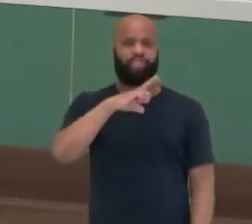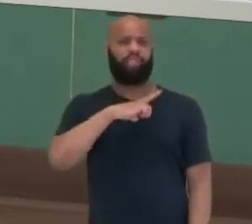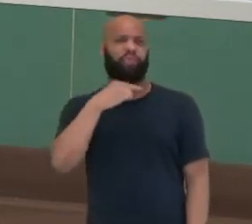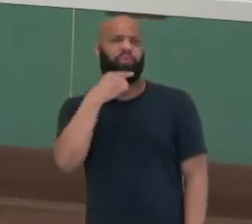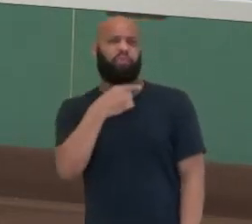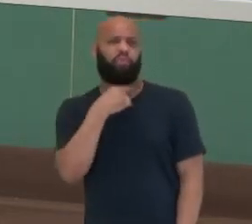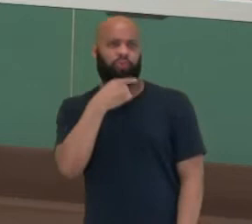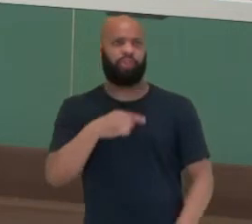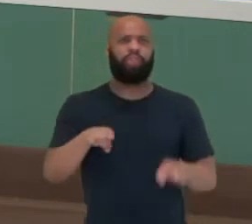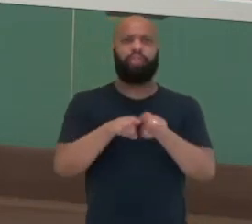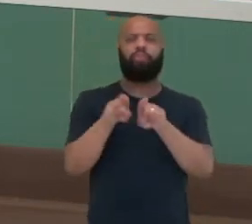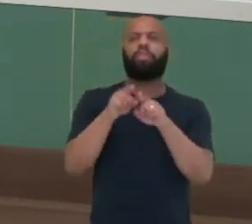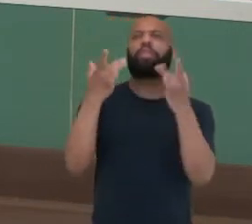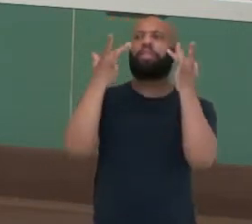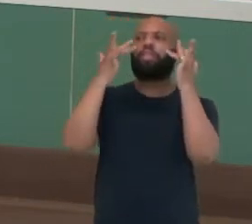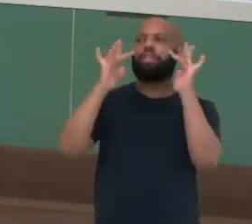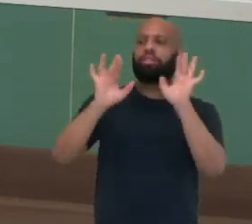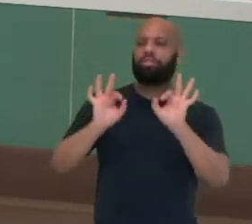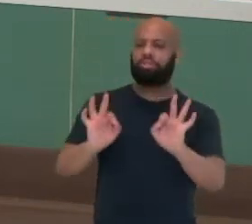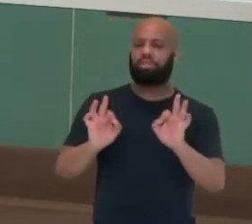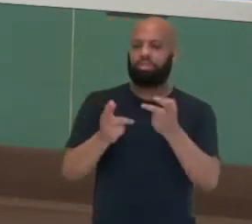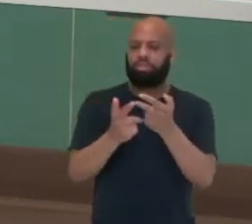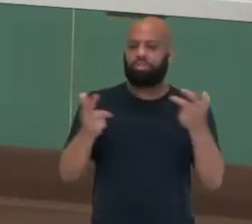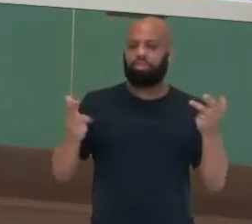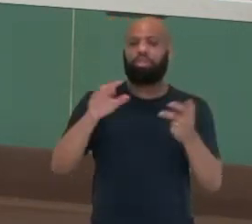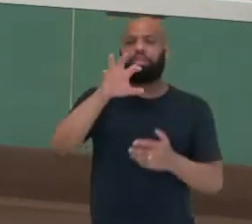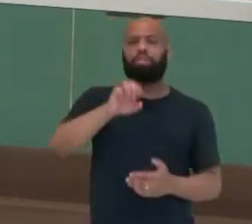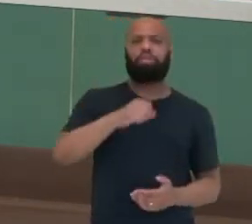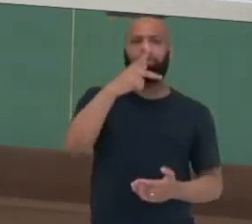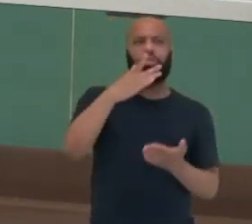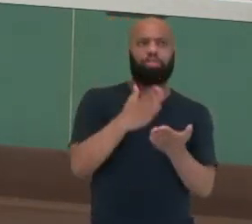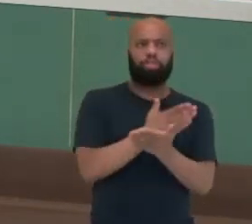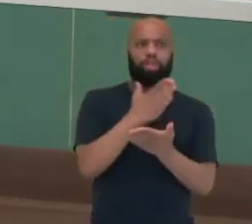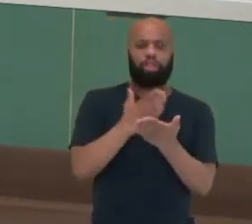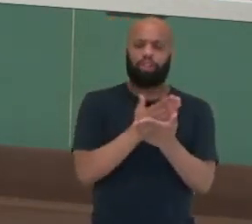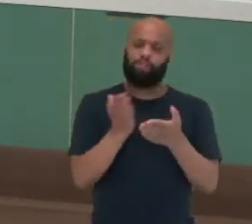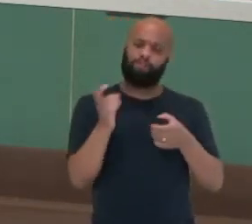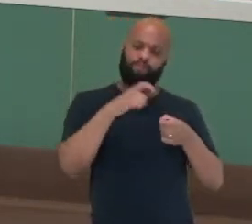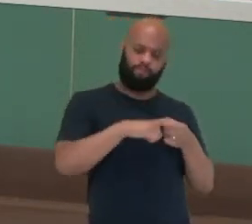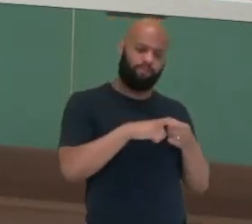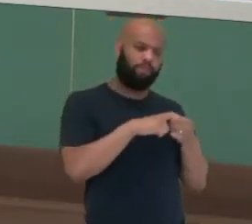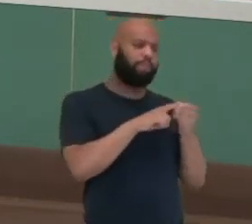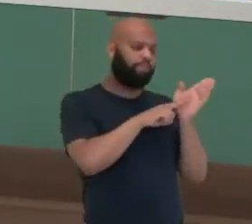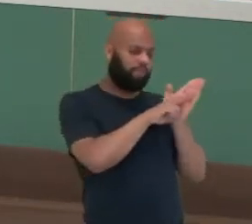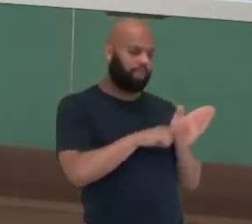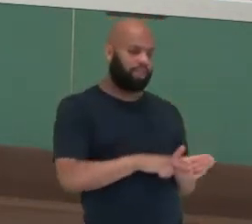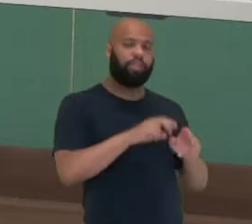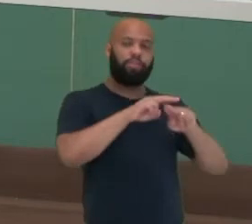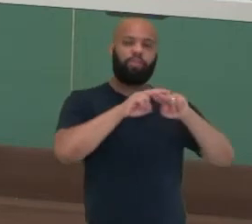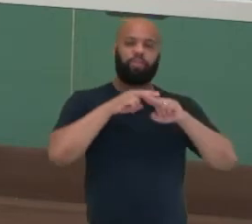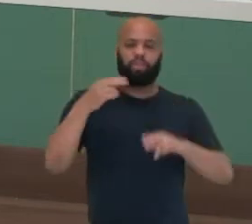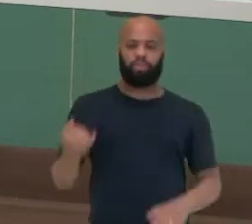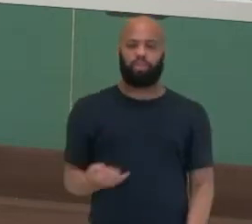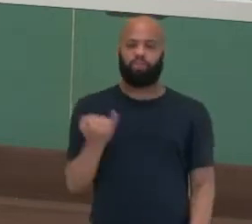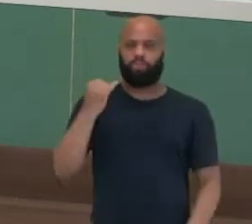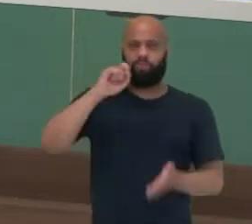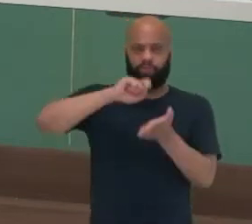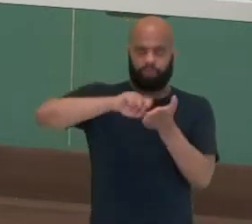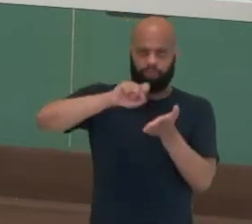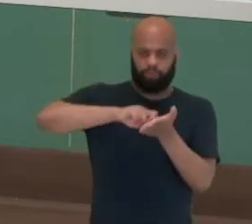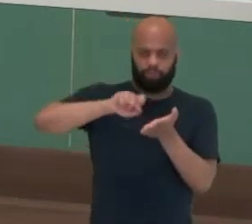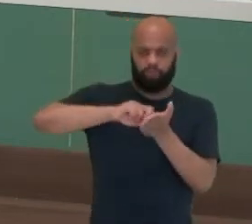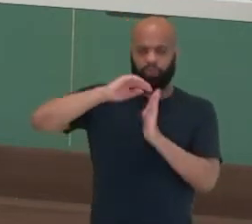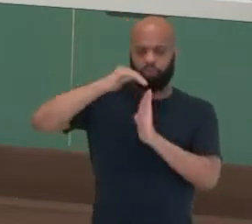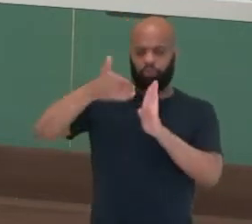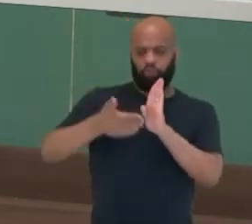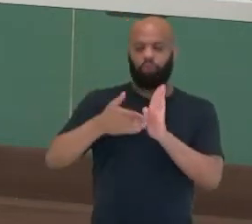ter certeza das coisas, pegue o seu caderno, volte e consulte. Por isso, é importante registrar, anotar